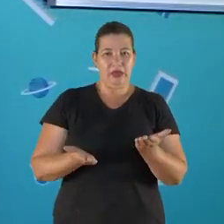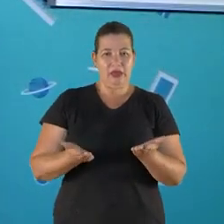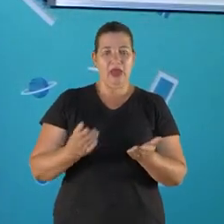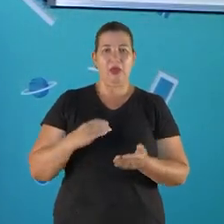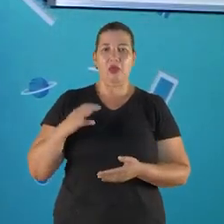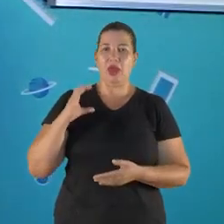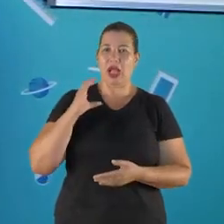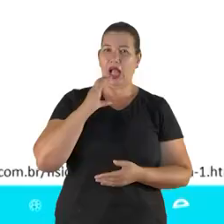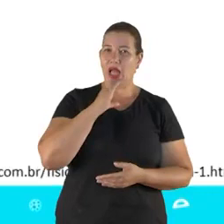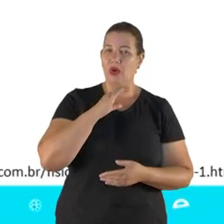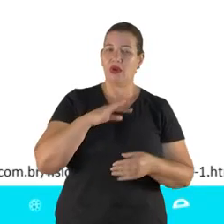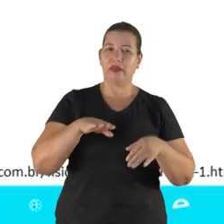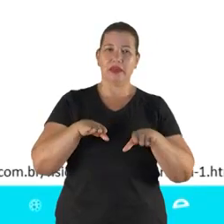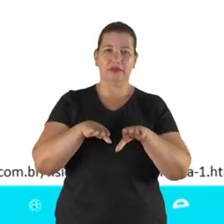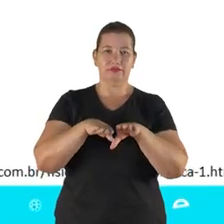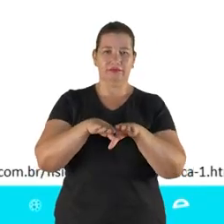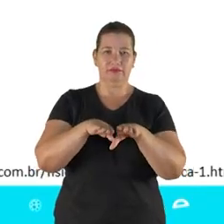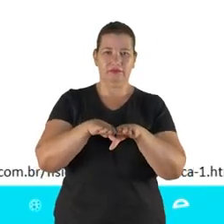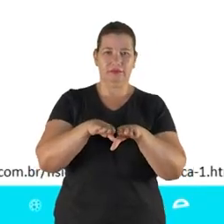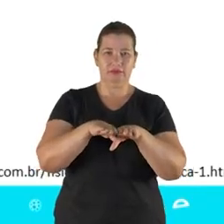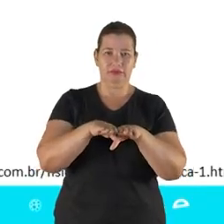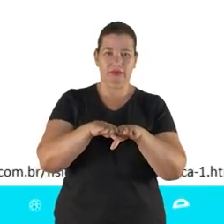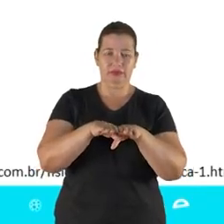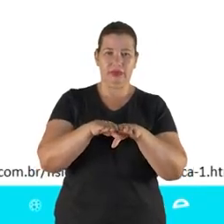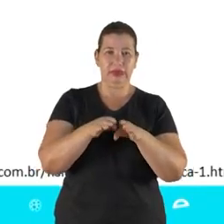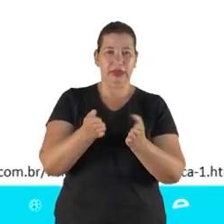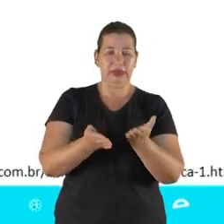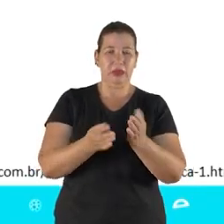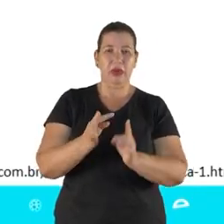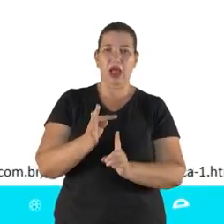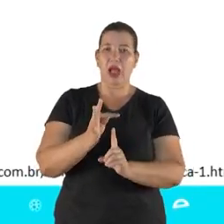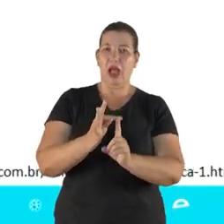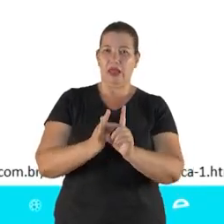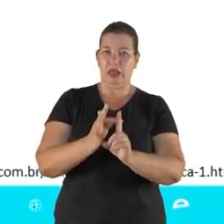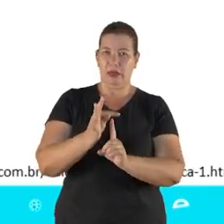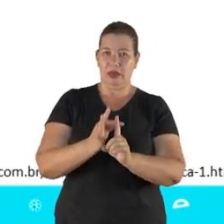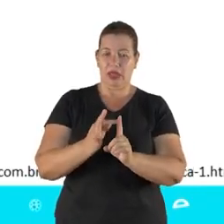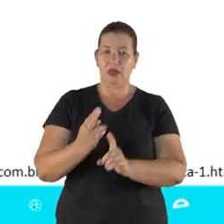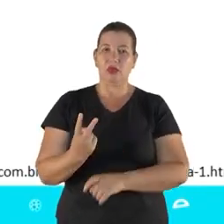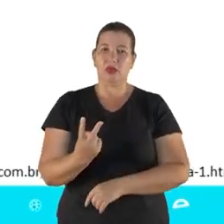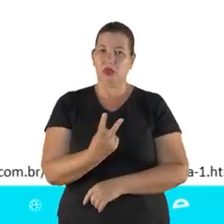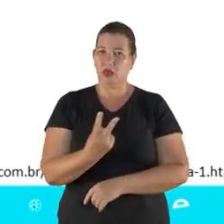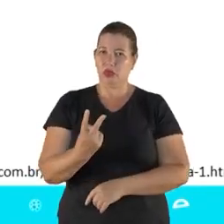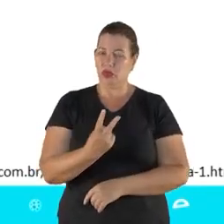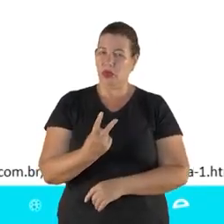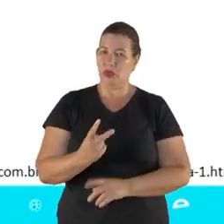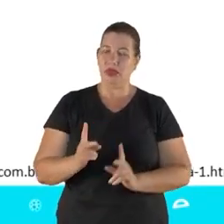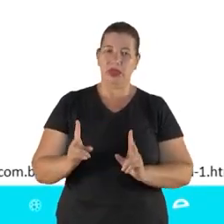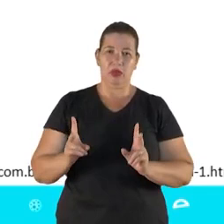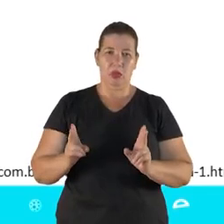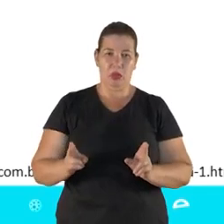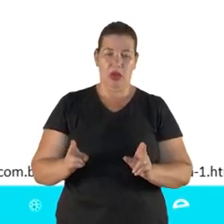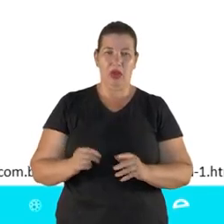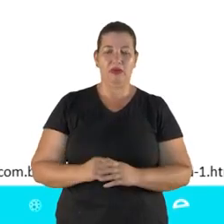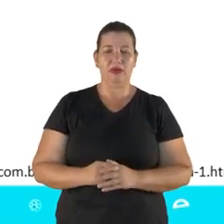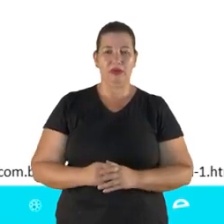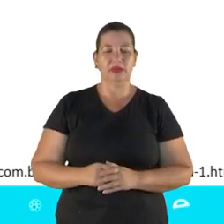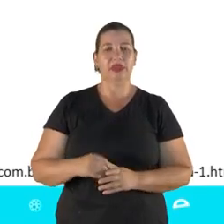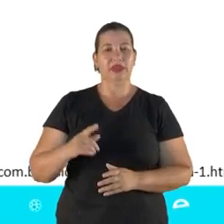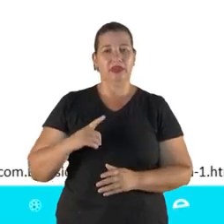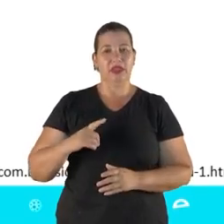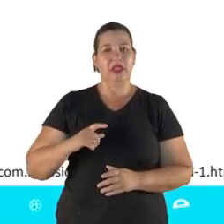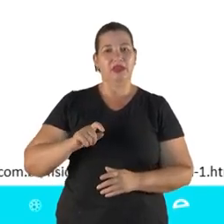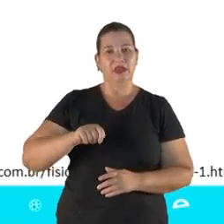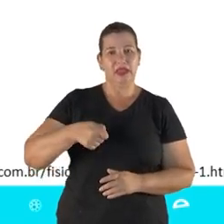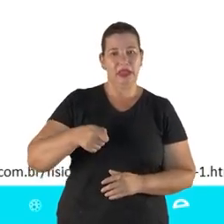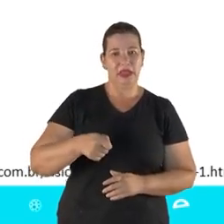podemos observar que o calor vai ficar em equilíbrio, ou seja, a temperatura de ambos será igual e por